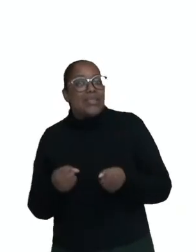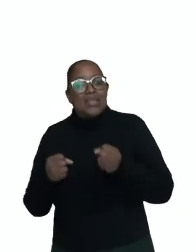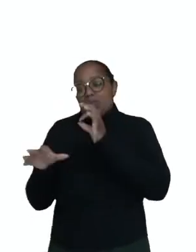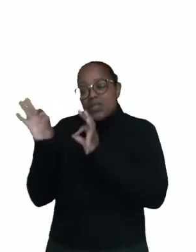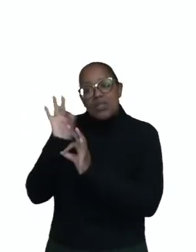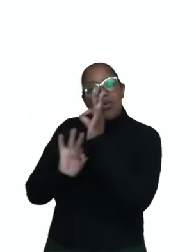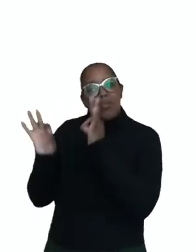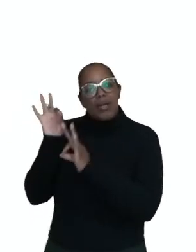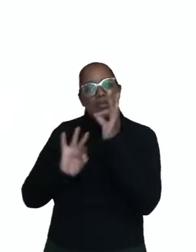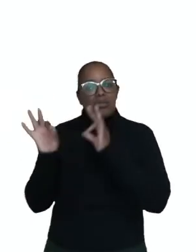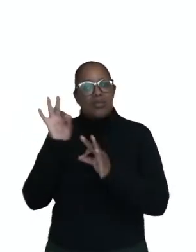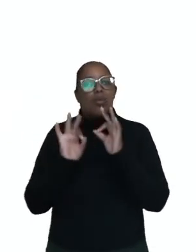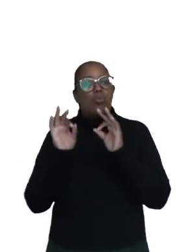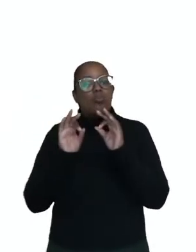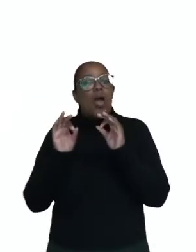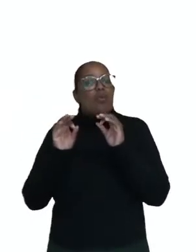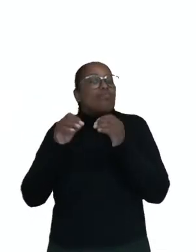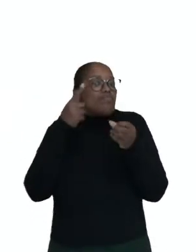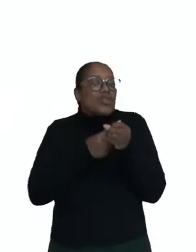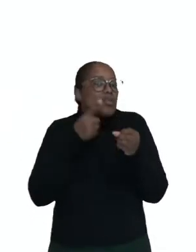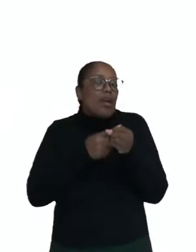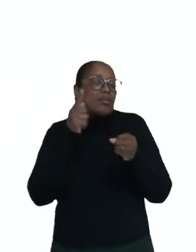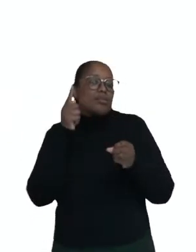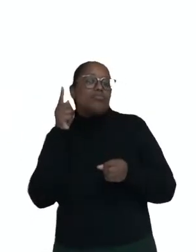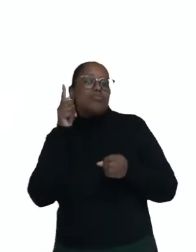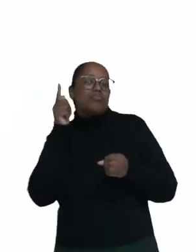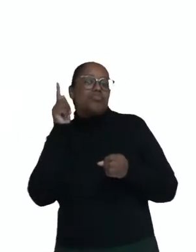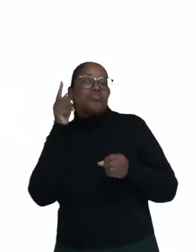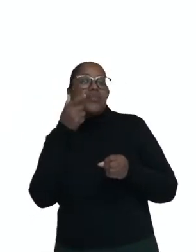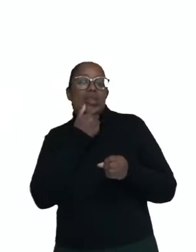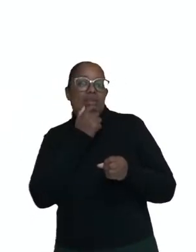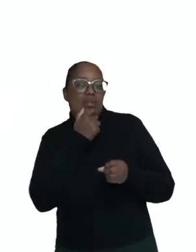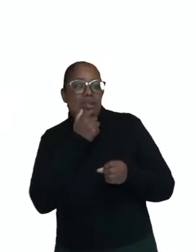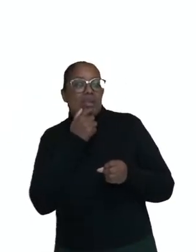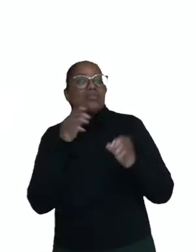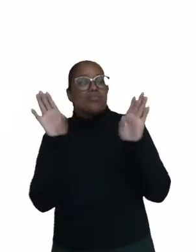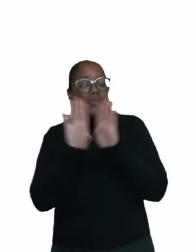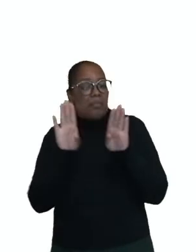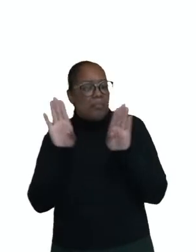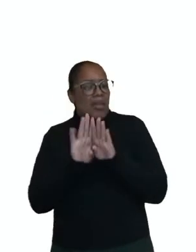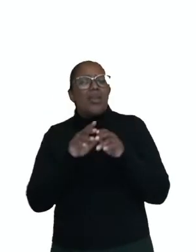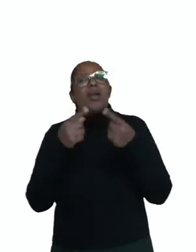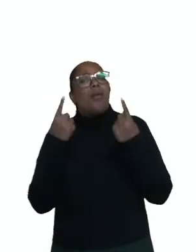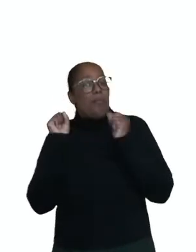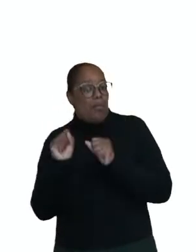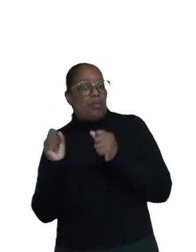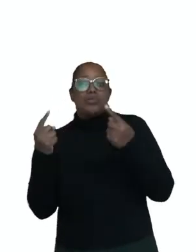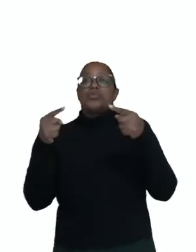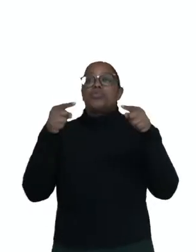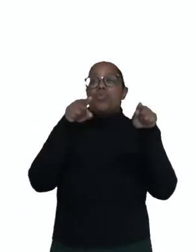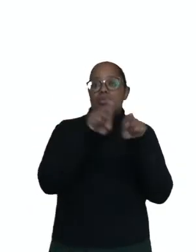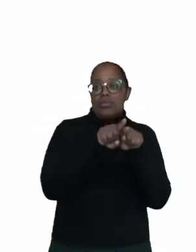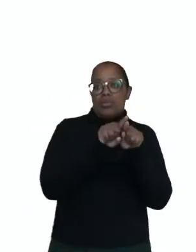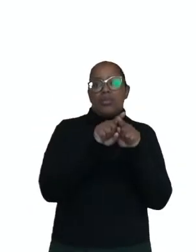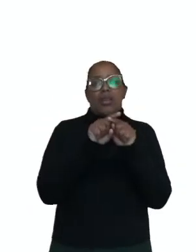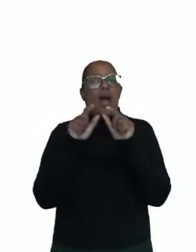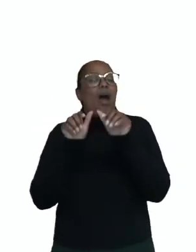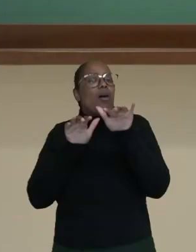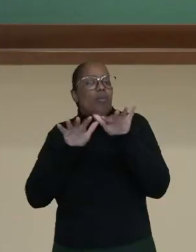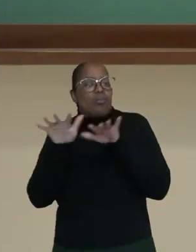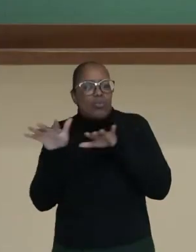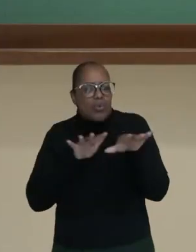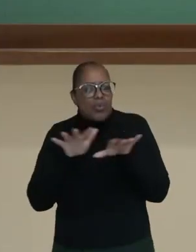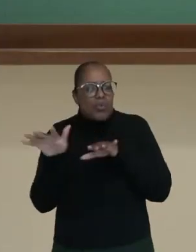organização inglesa e que, talvez em decorrência do Brexit, volte a se questionar, volte a se